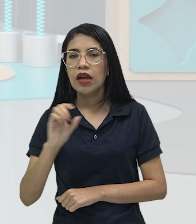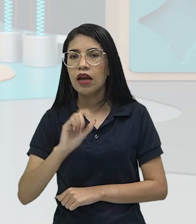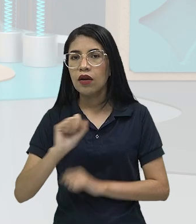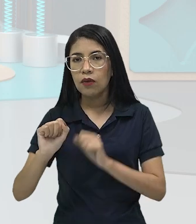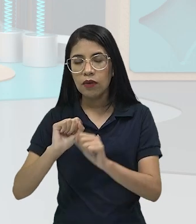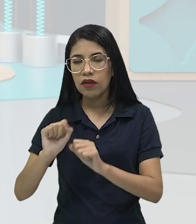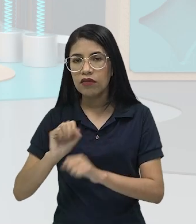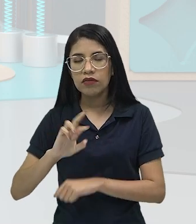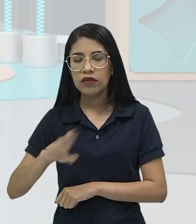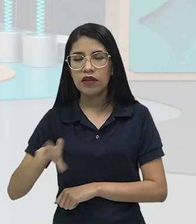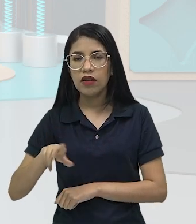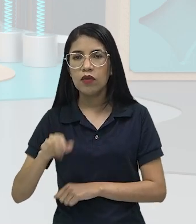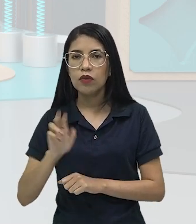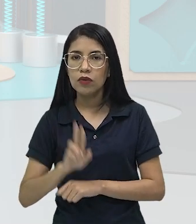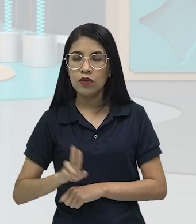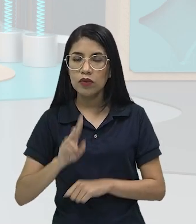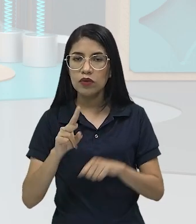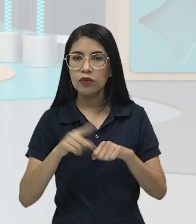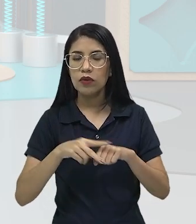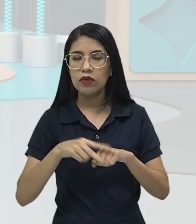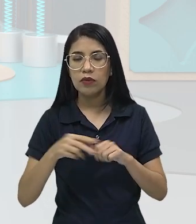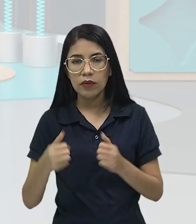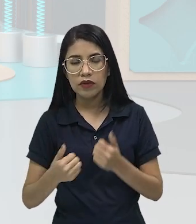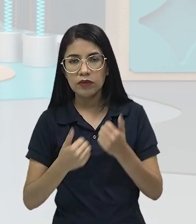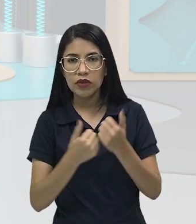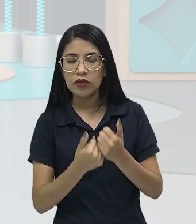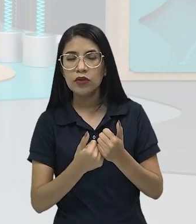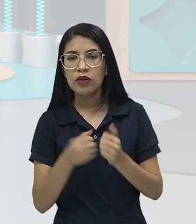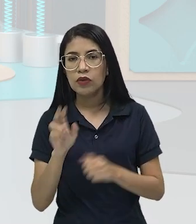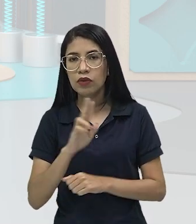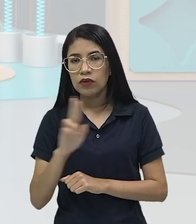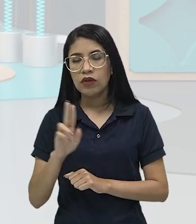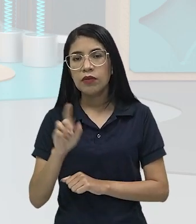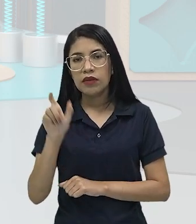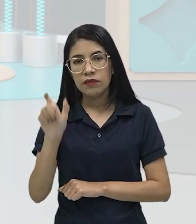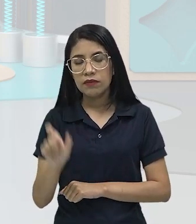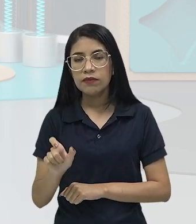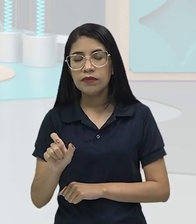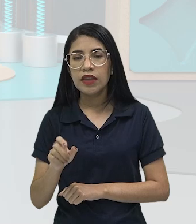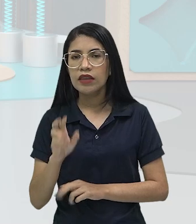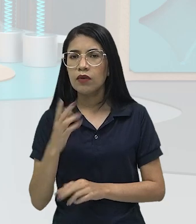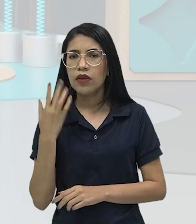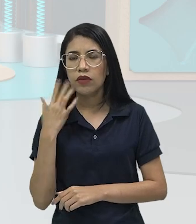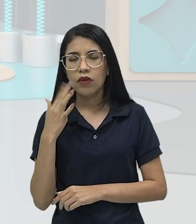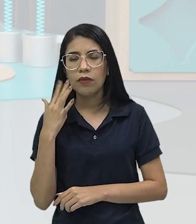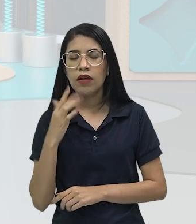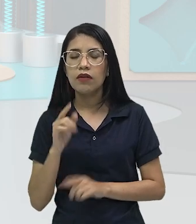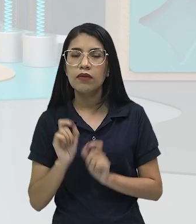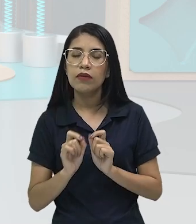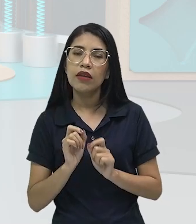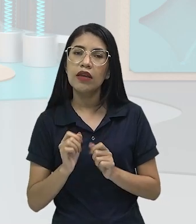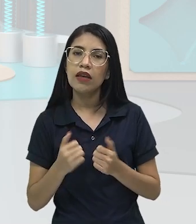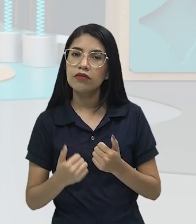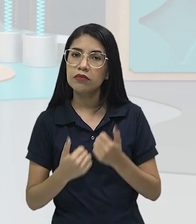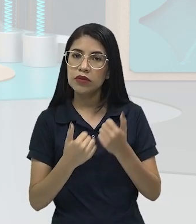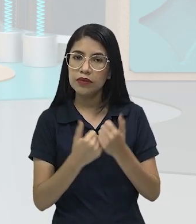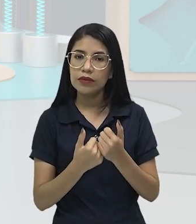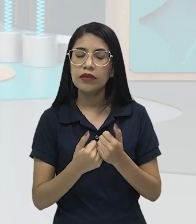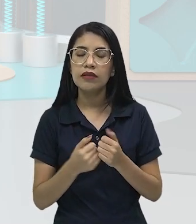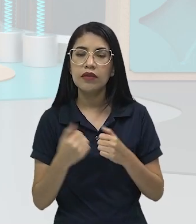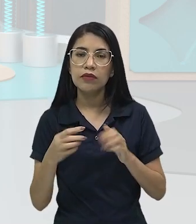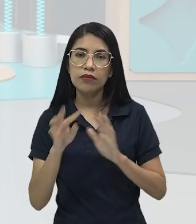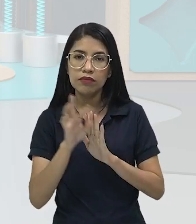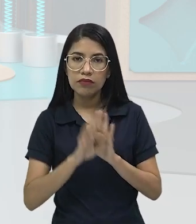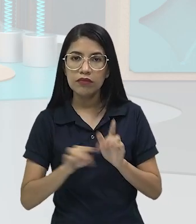vai utilizar ali um pronome. É muito comum que você faça esse tipo de referência, mas você não se dá conta. Então, textualmente,